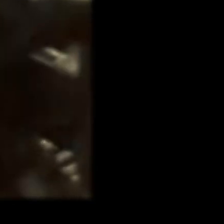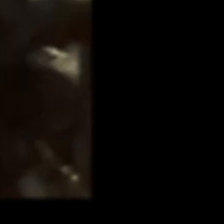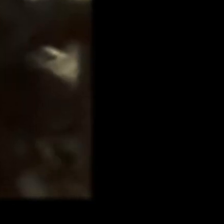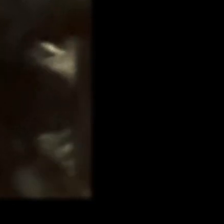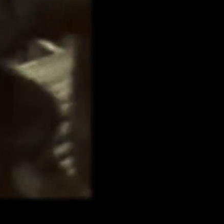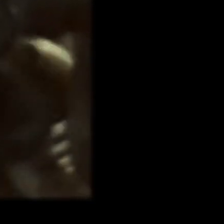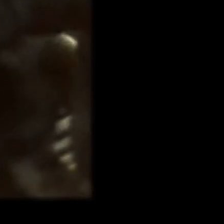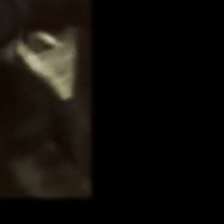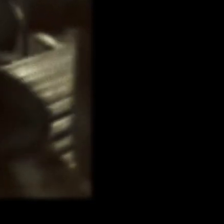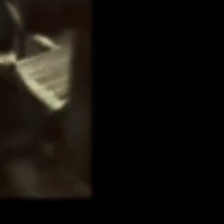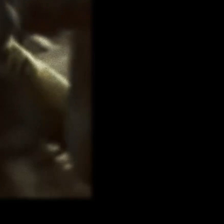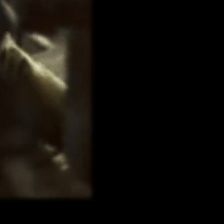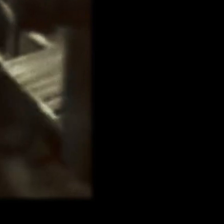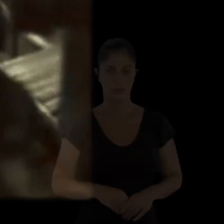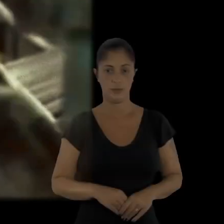uma alavanca.